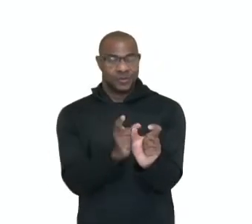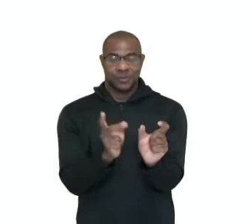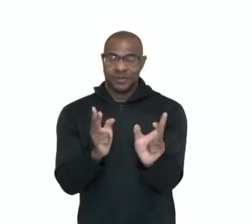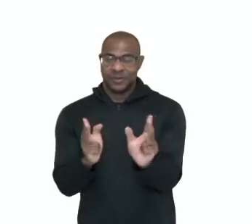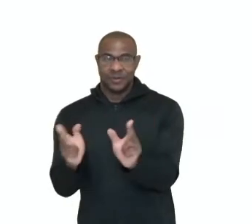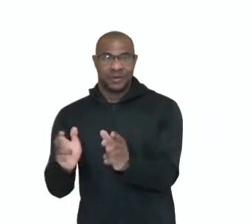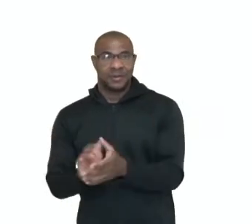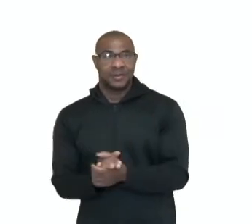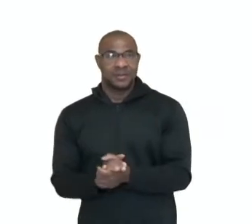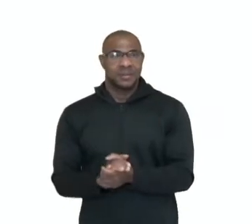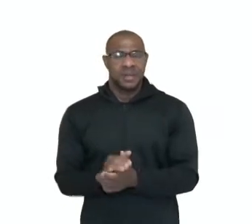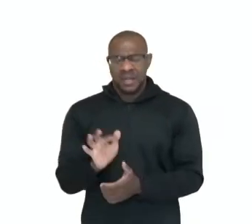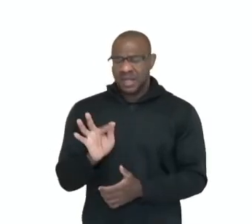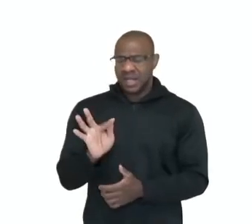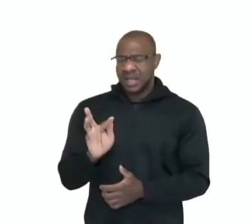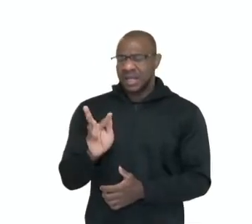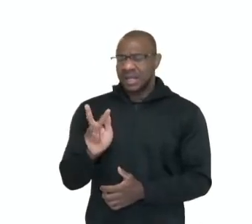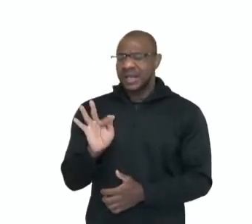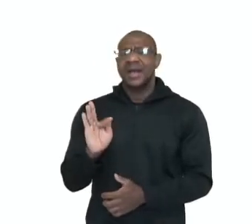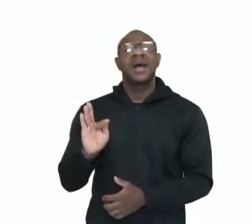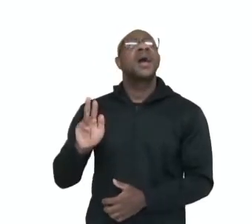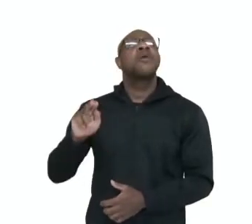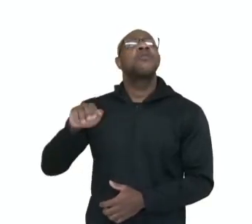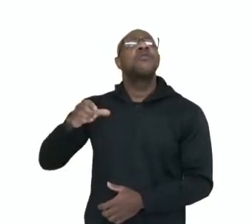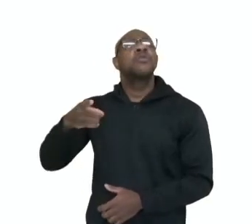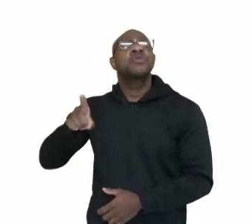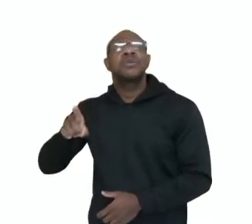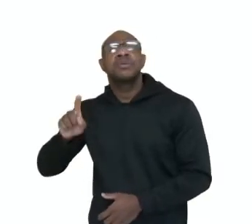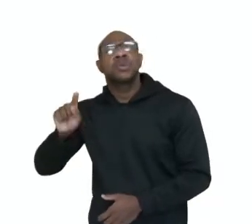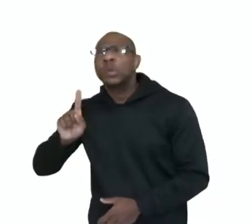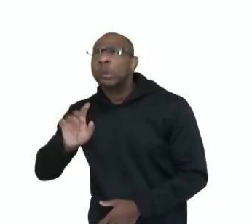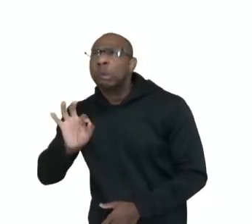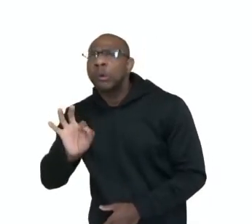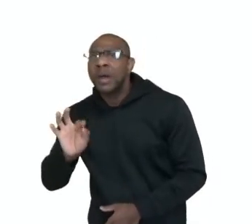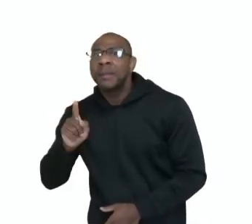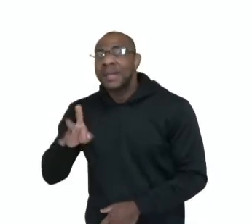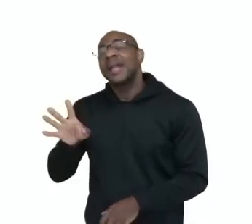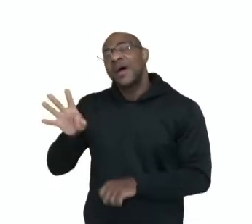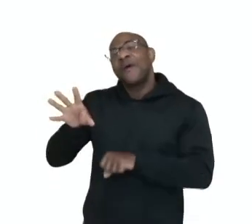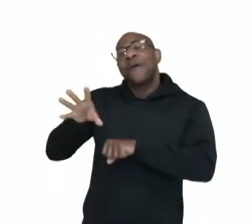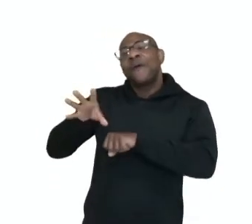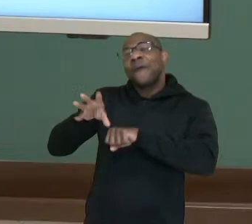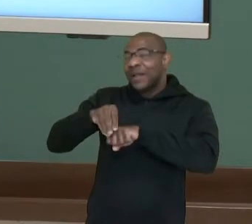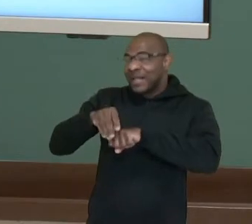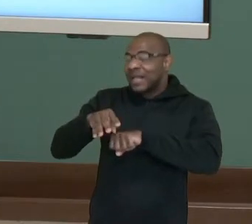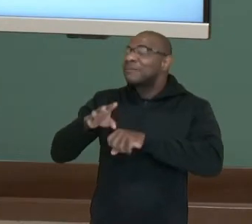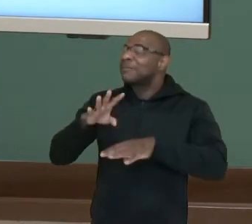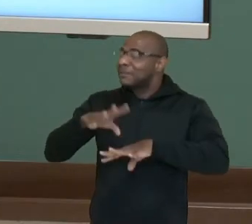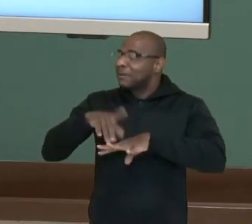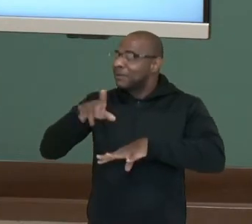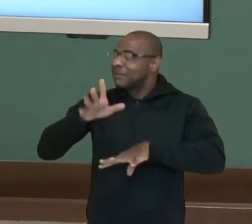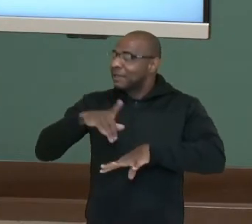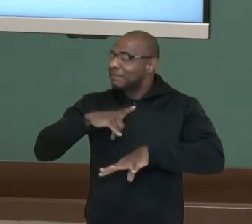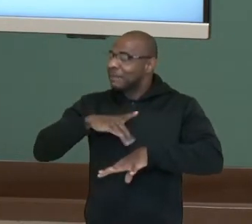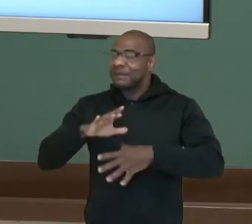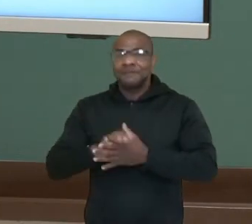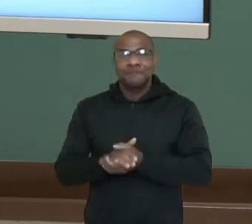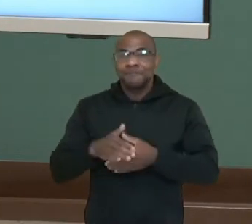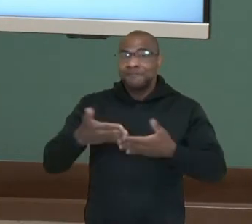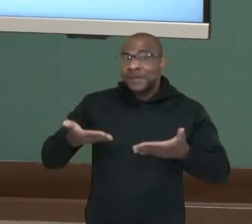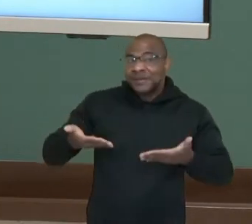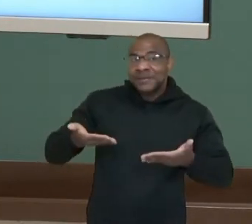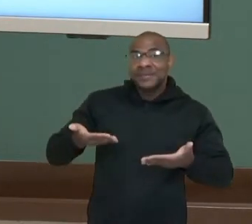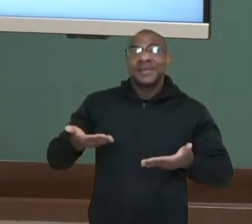mas isso não é função. Não, isso não é função. Mas isso é conhecimento matemático que você já tem. Tá? Para